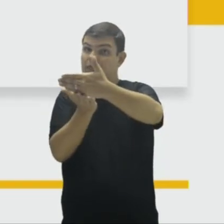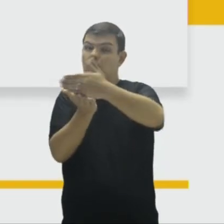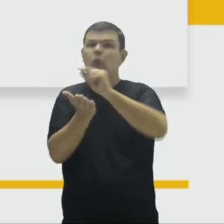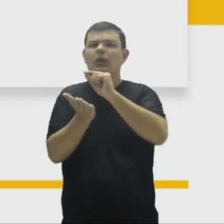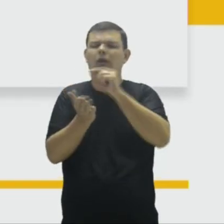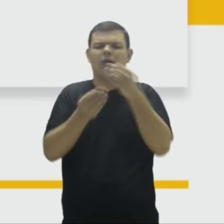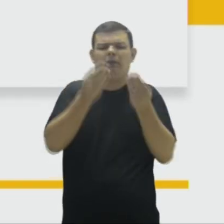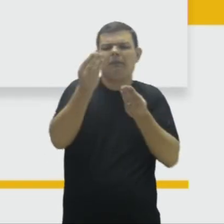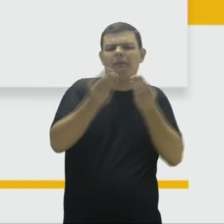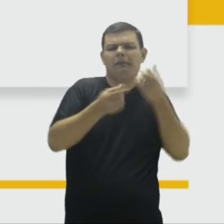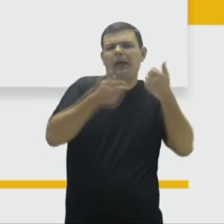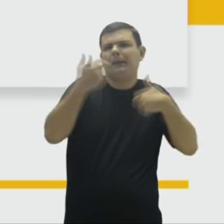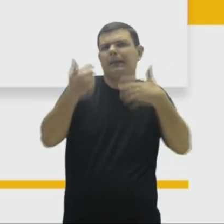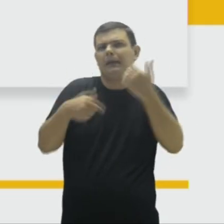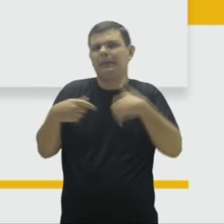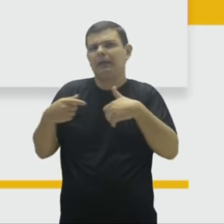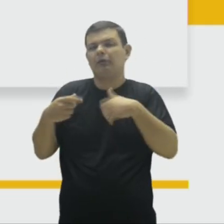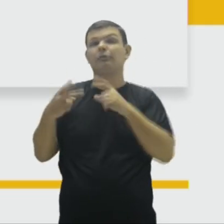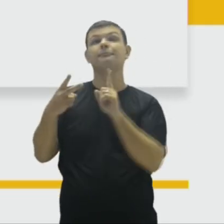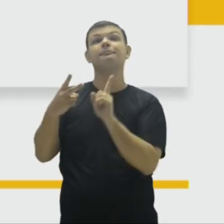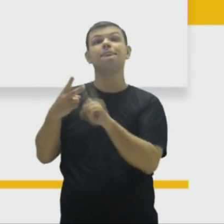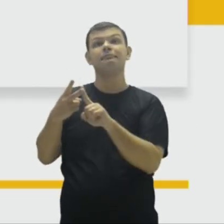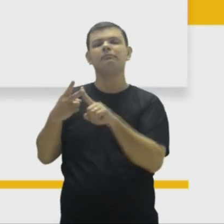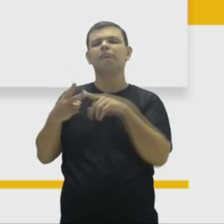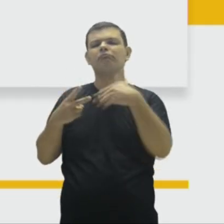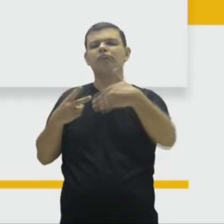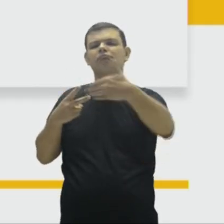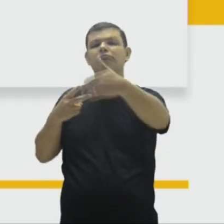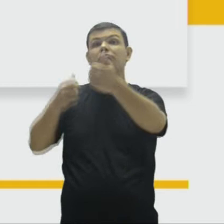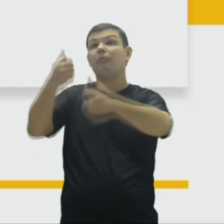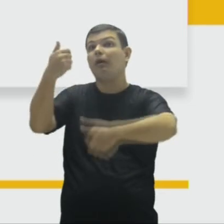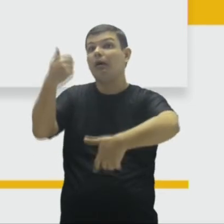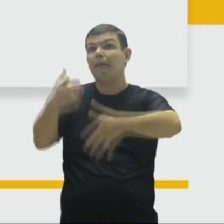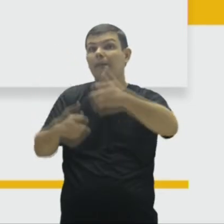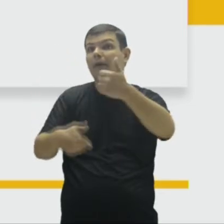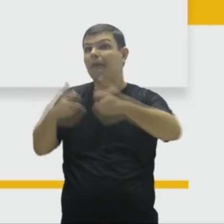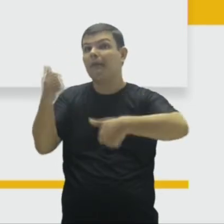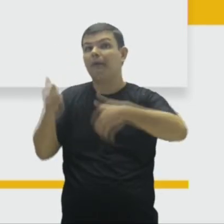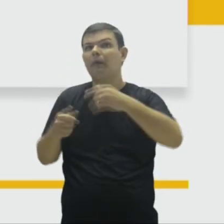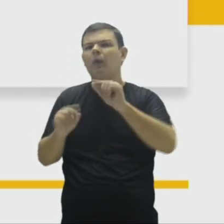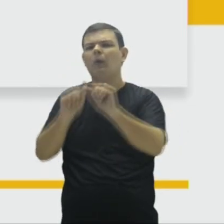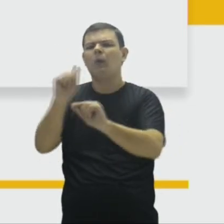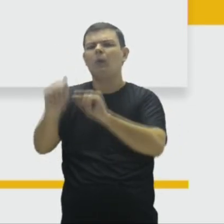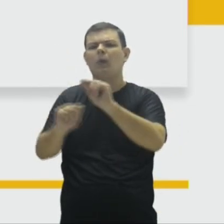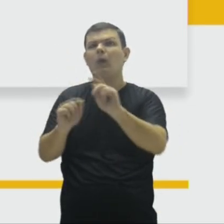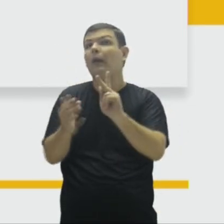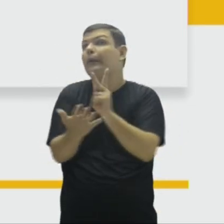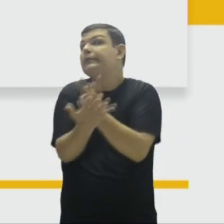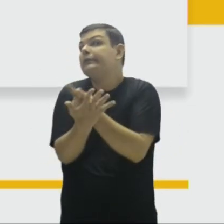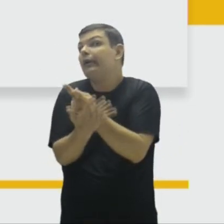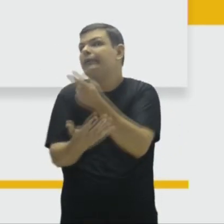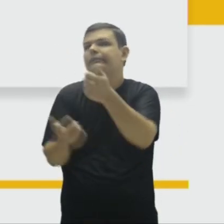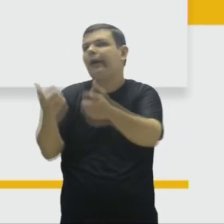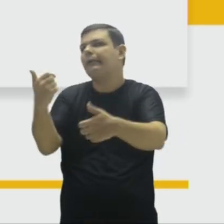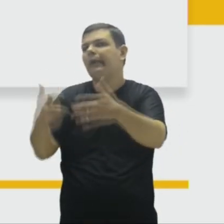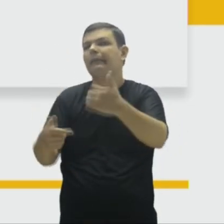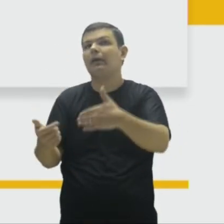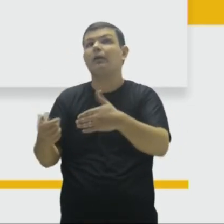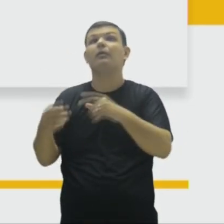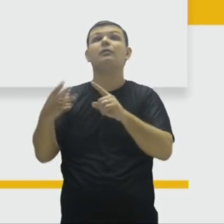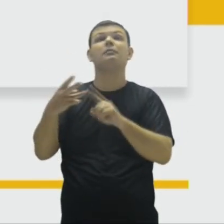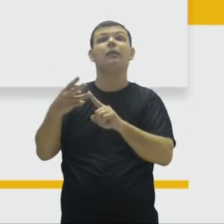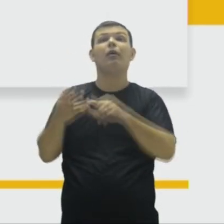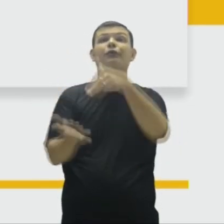da história. Ela tem que ter o desenvolvimento, que é o transcorrer da história. E ela tem que ter